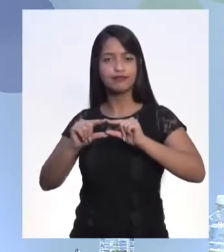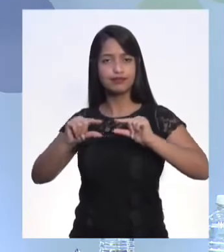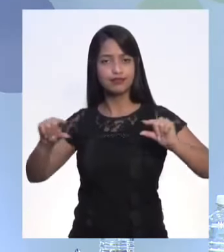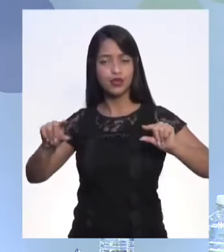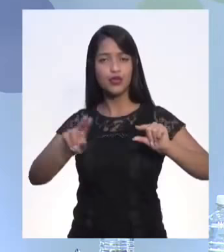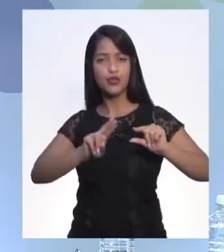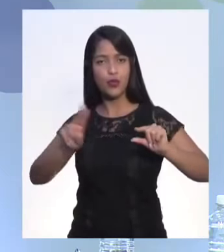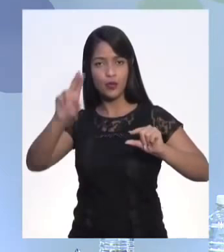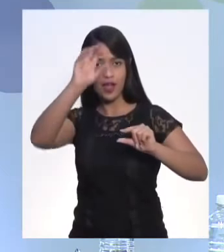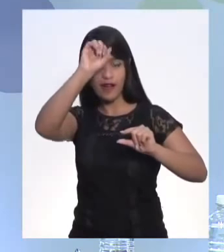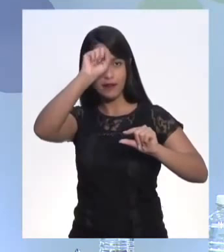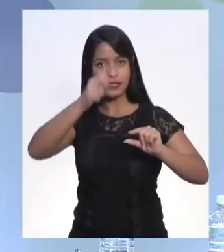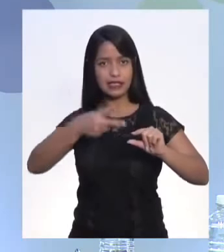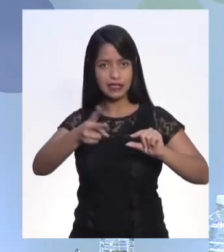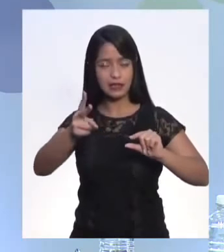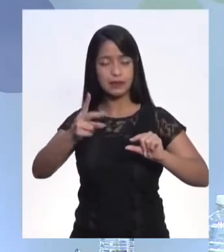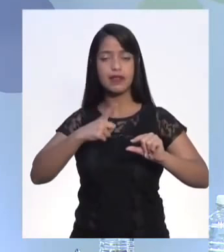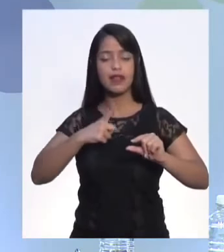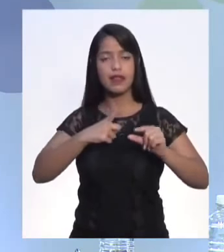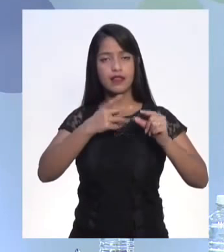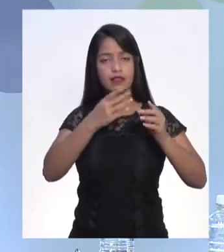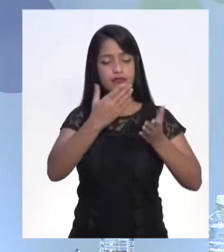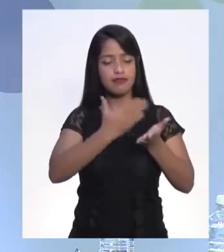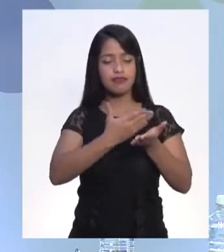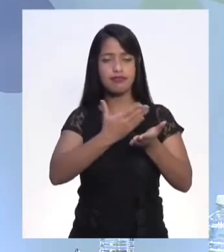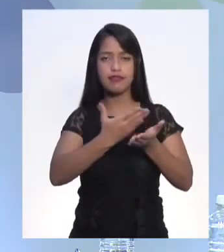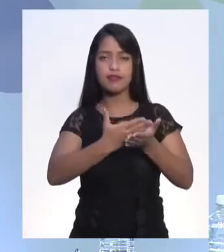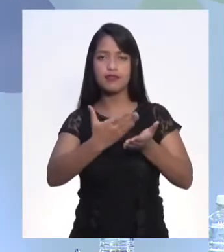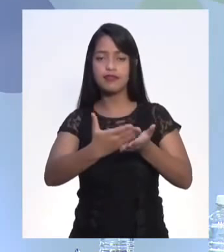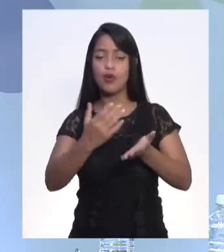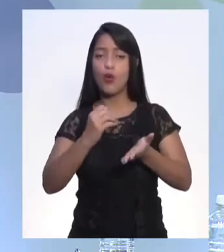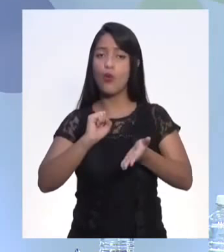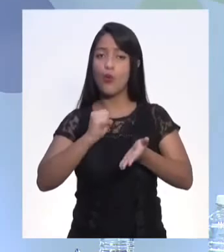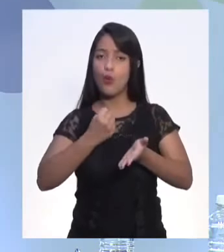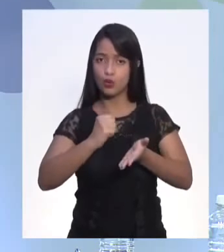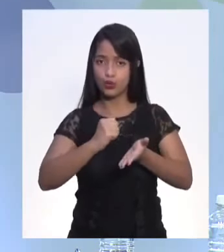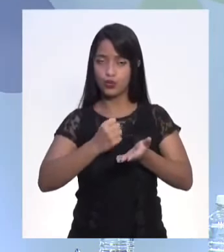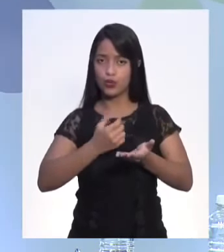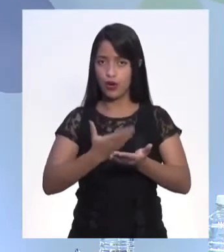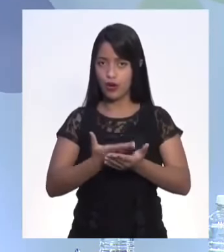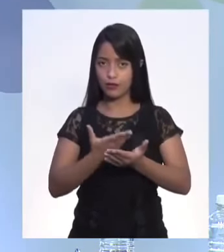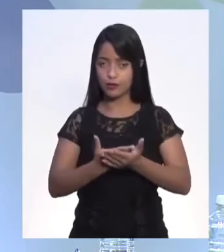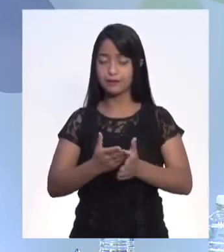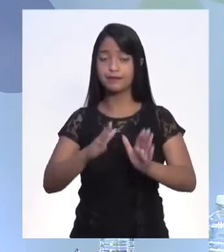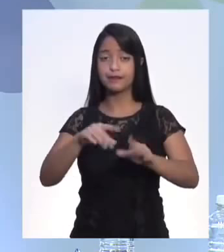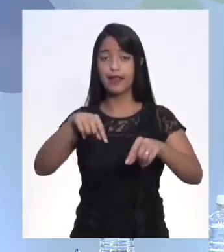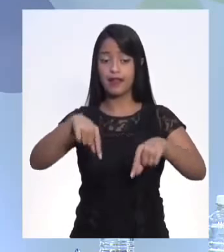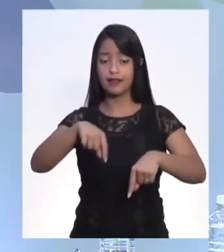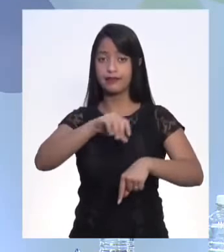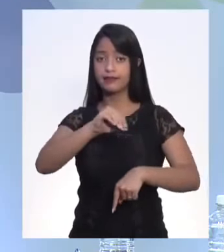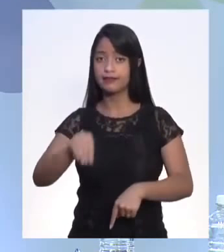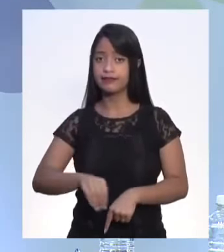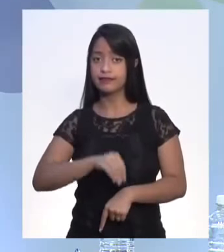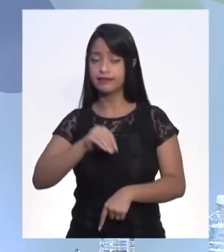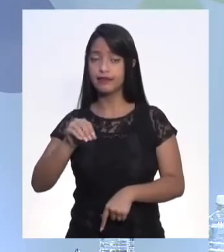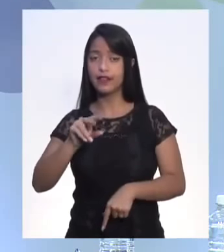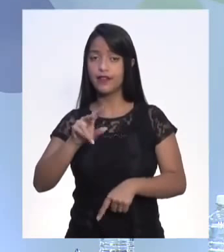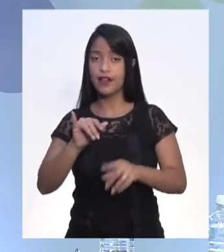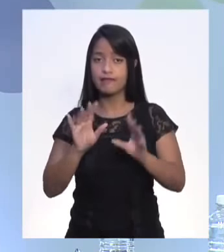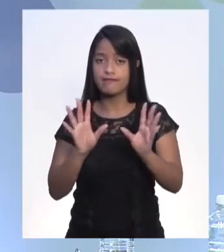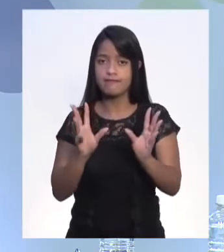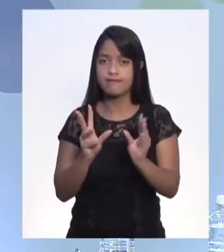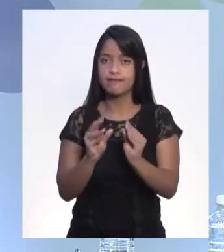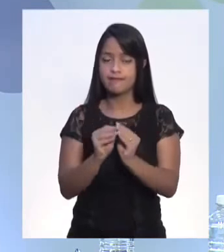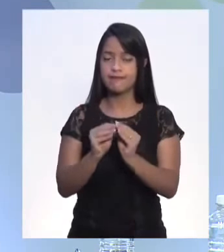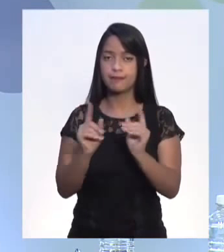bloco de 8 aulas para se a sequência de atividades 1 e essas aulas aqui no centro de mídias a gente vai condensar